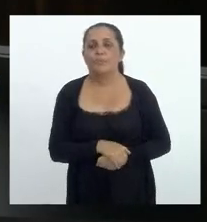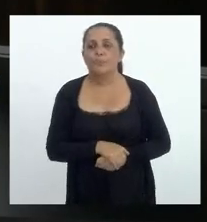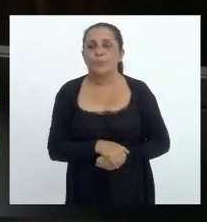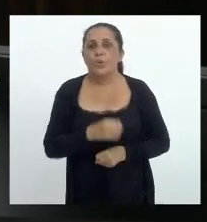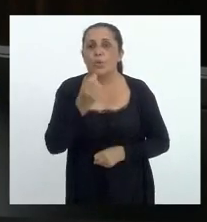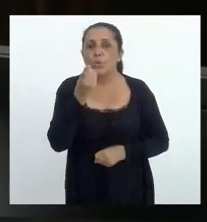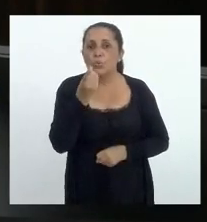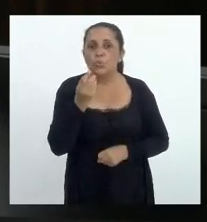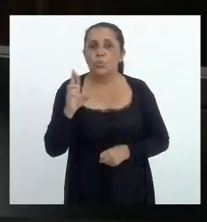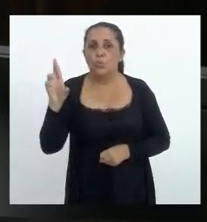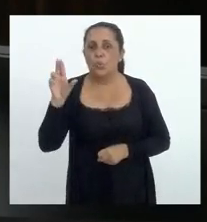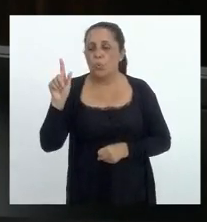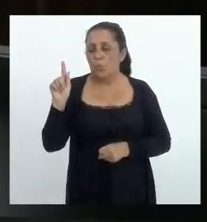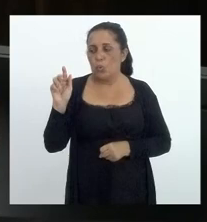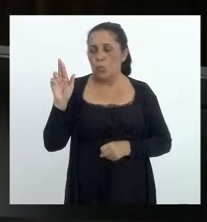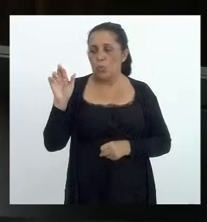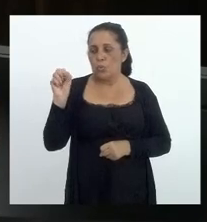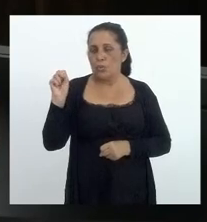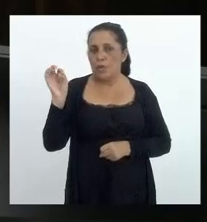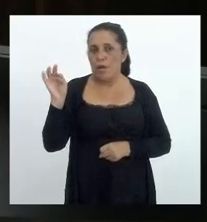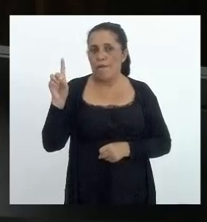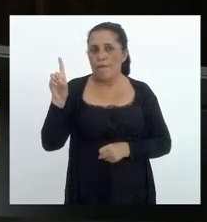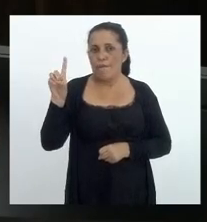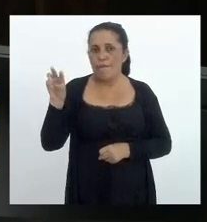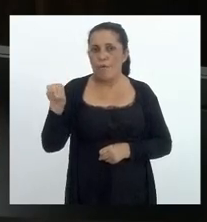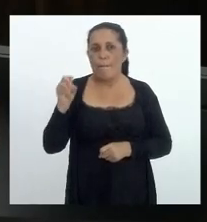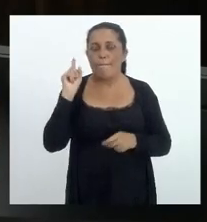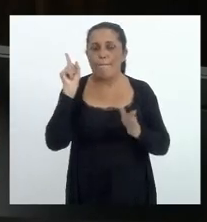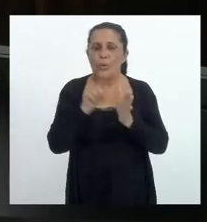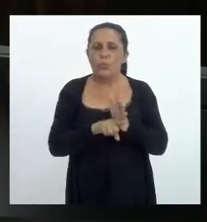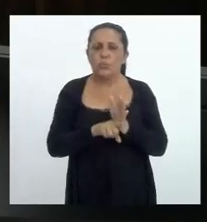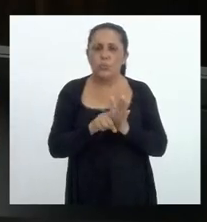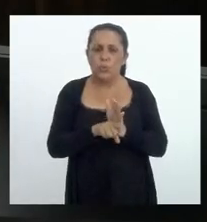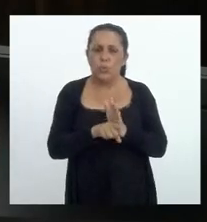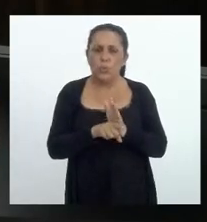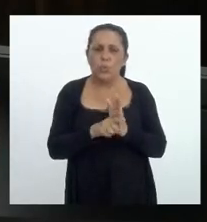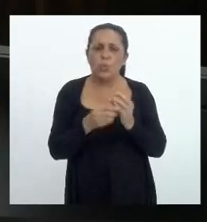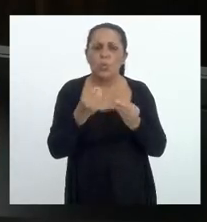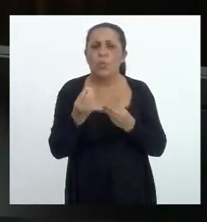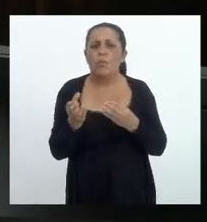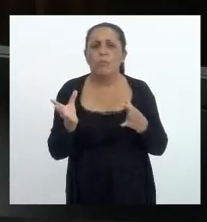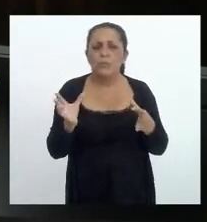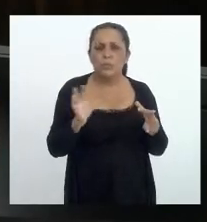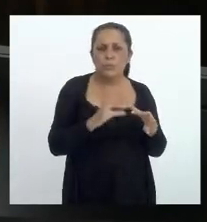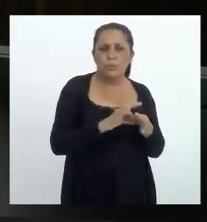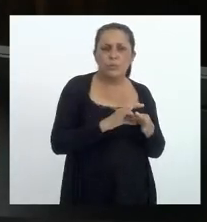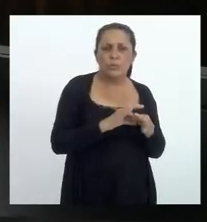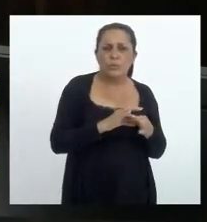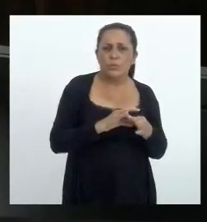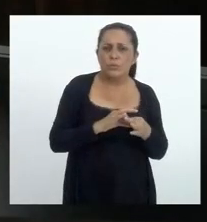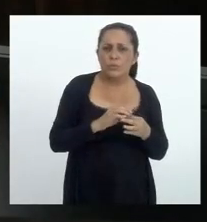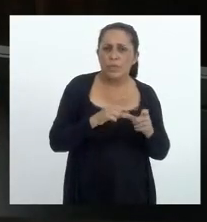perguntou da vinculação das receitas para pagamento da dívida. Eu vou pedir ao meu sub para responder o senhor.